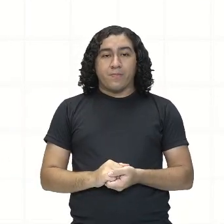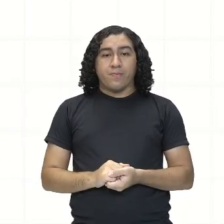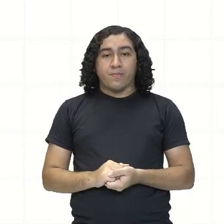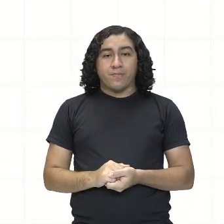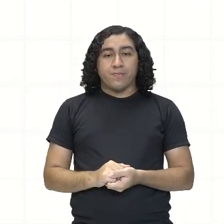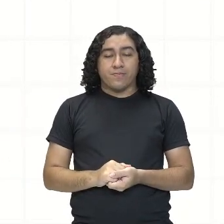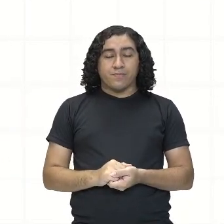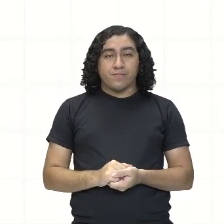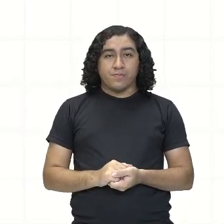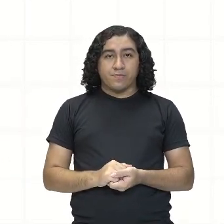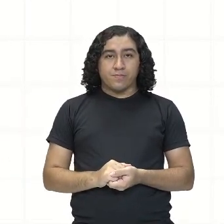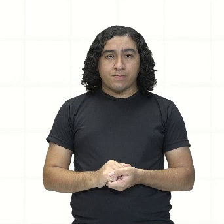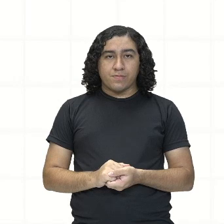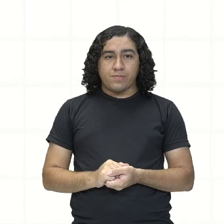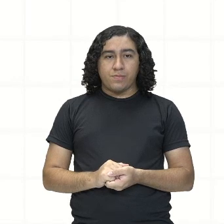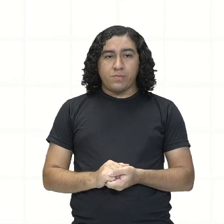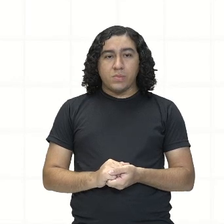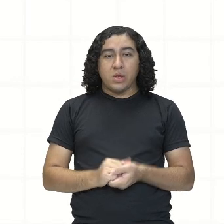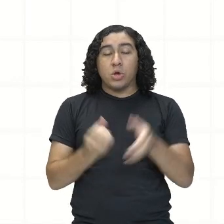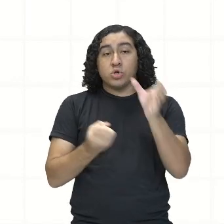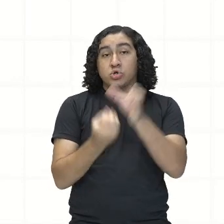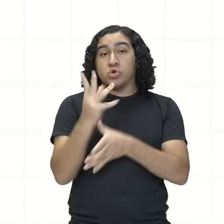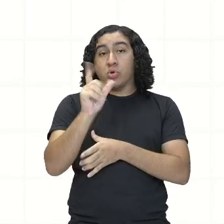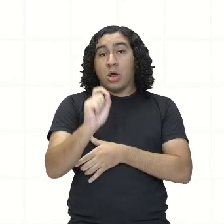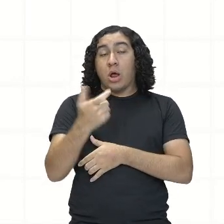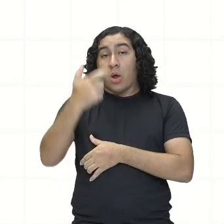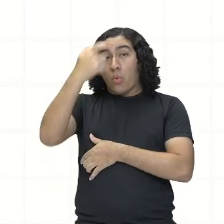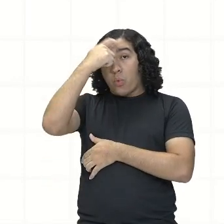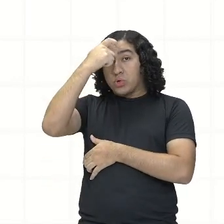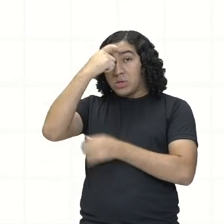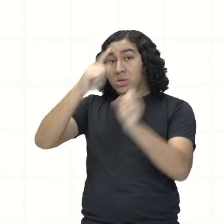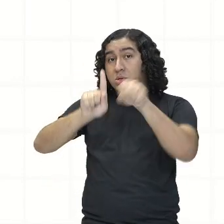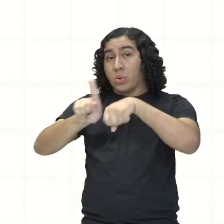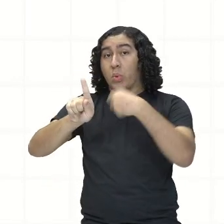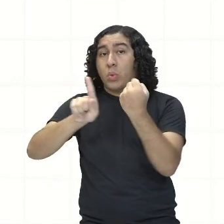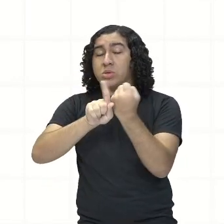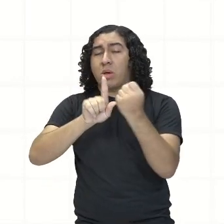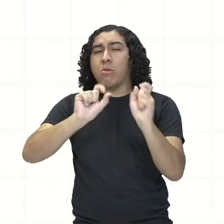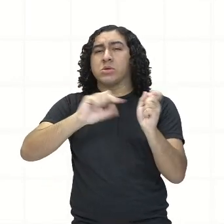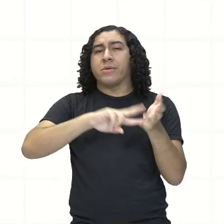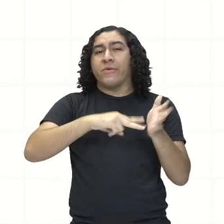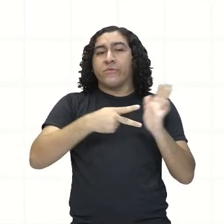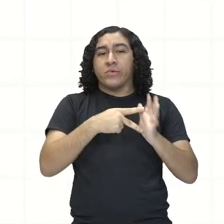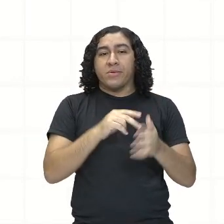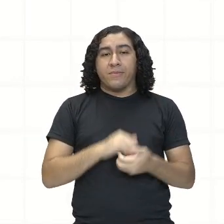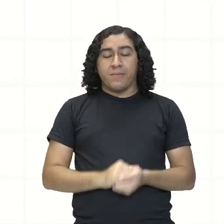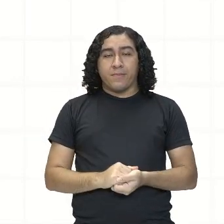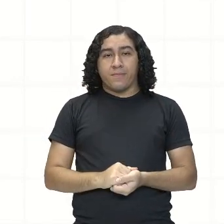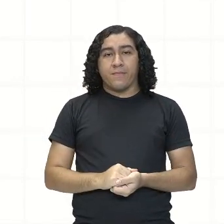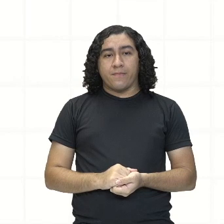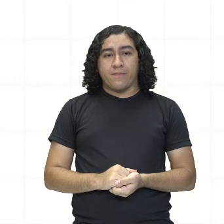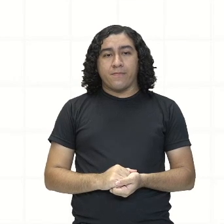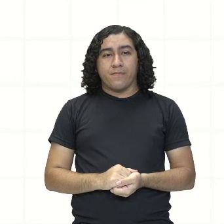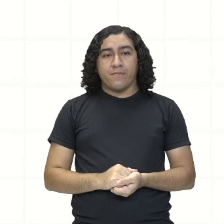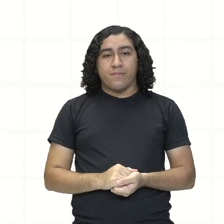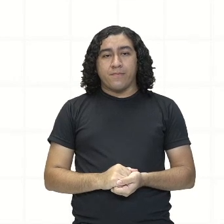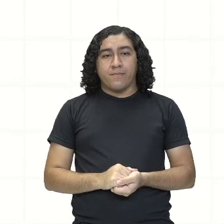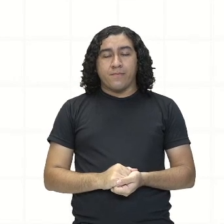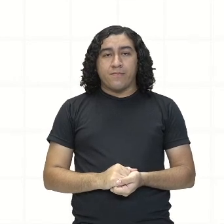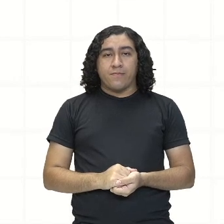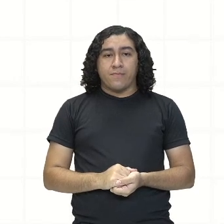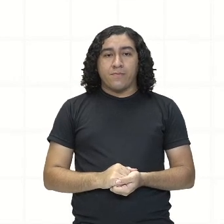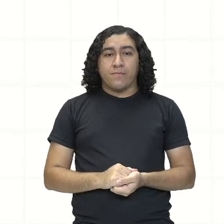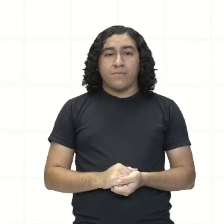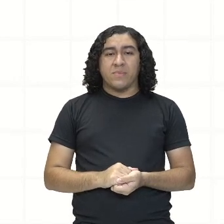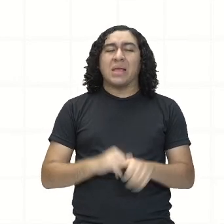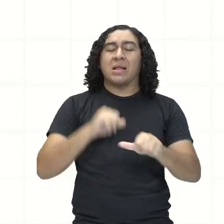vão criar uma consciência social. O que isso quer dizer? Eles vão modificar ali a questão de como